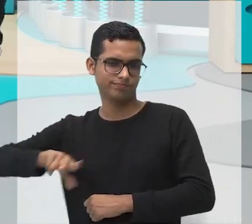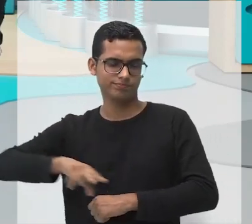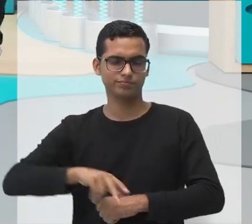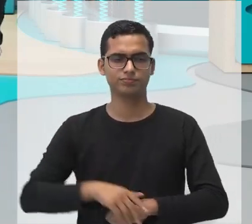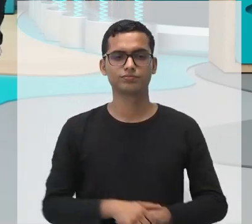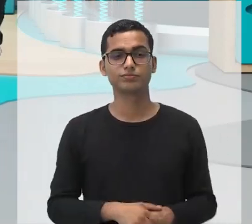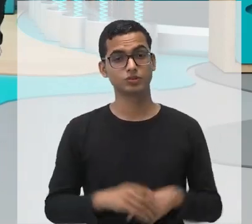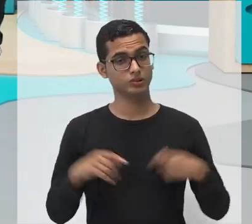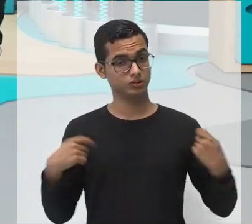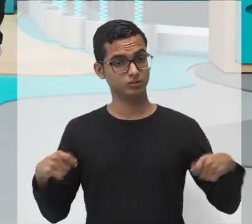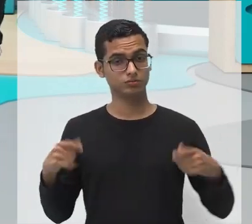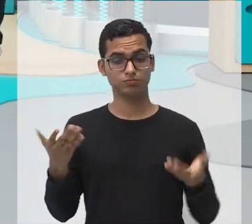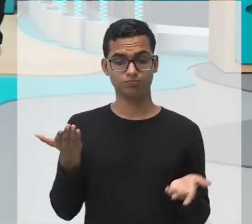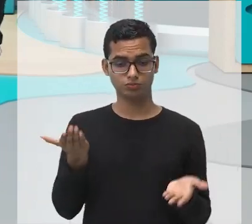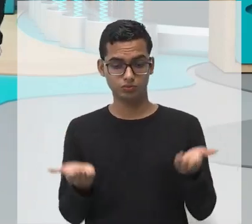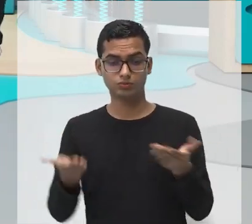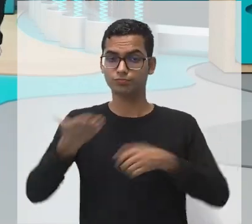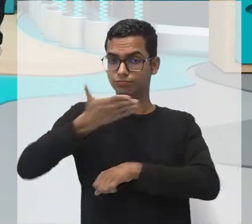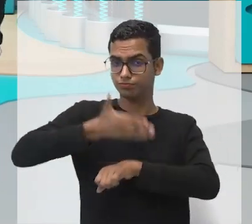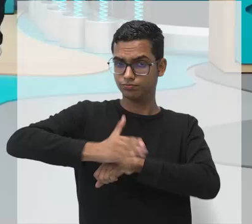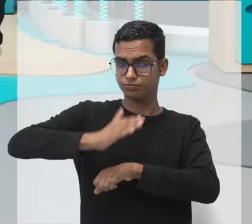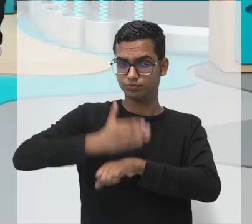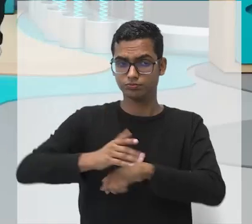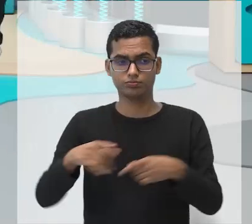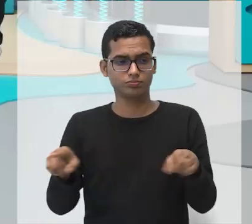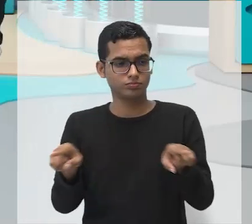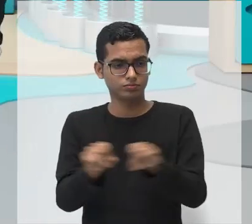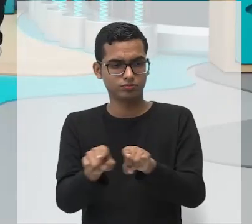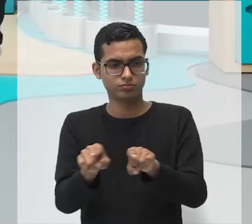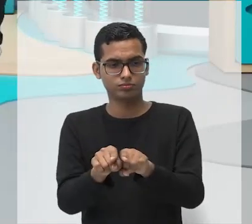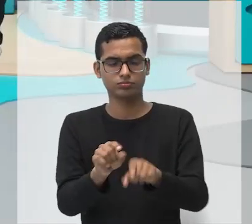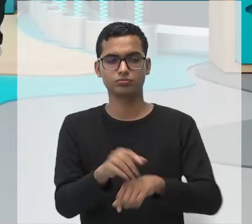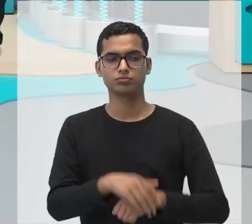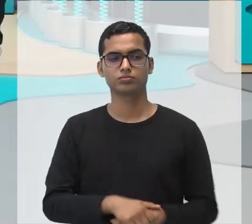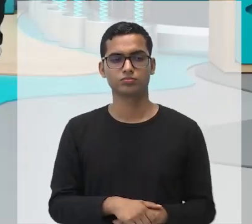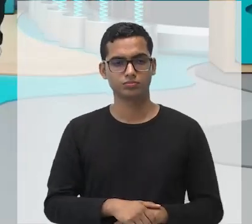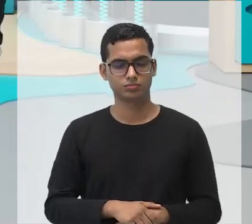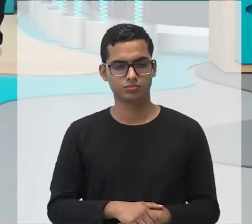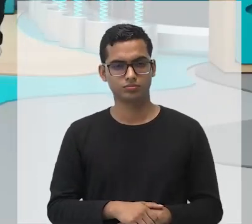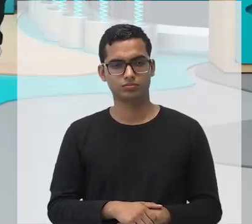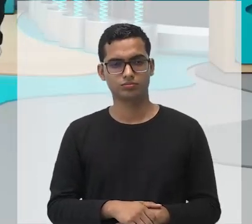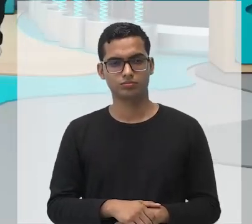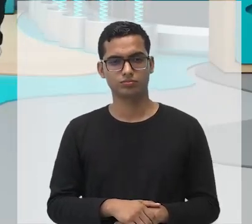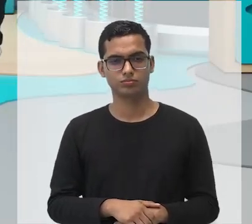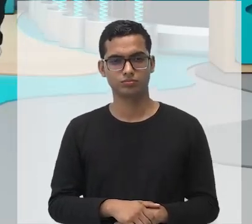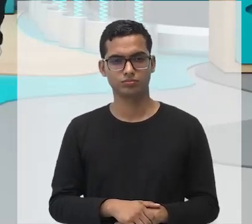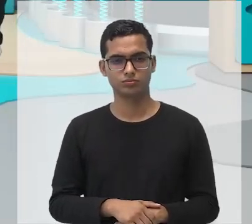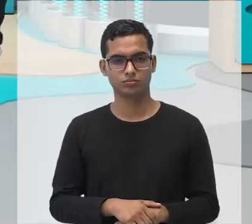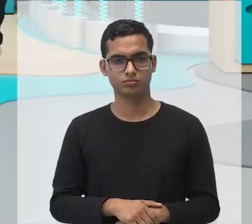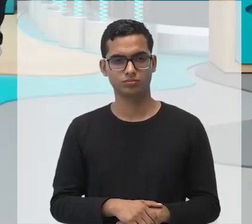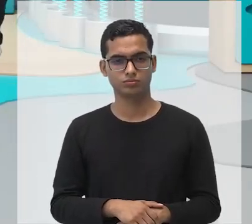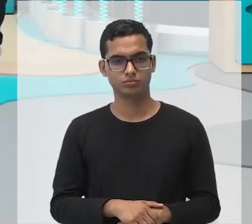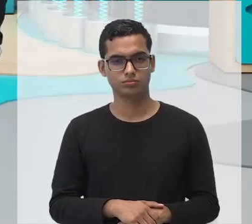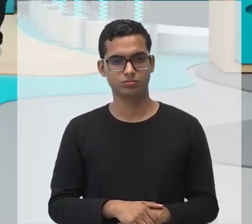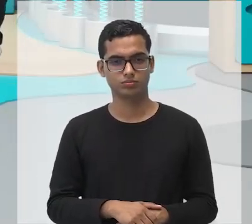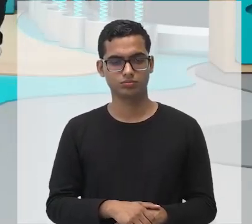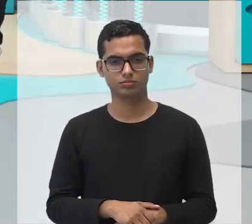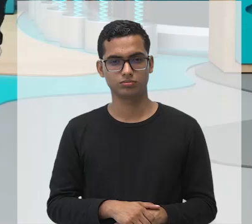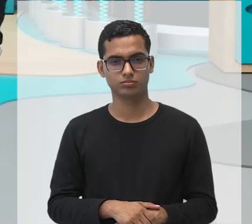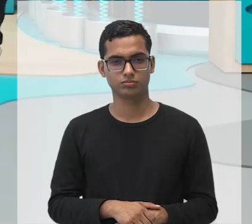é. Precisa de bastante treino, certo? Então, esse é o kickflip.